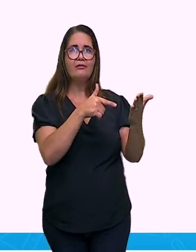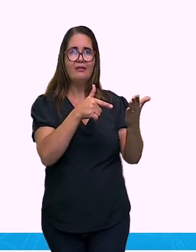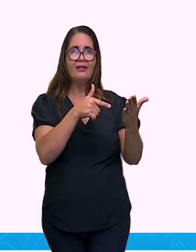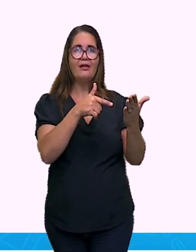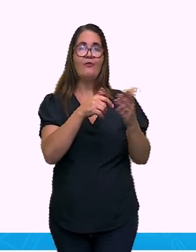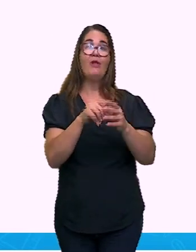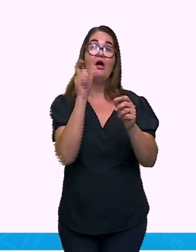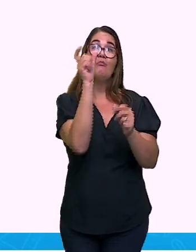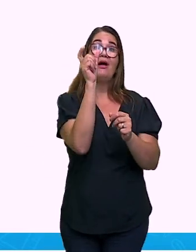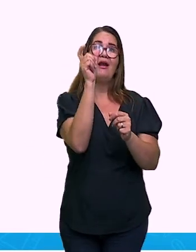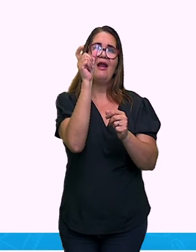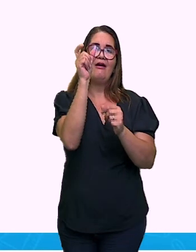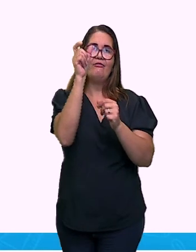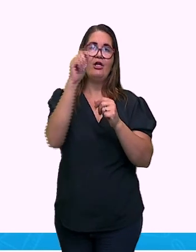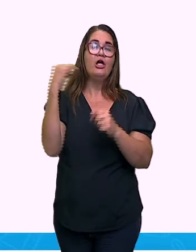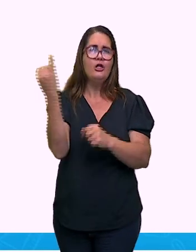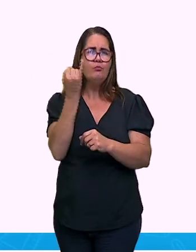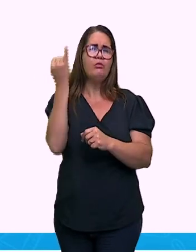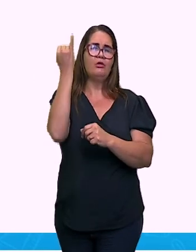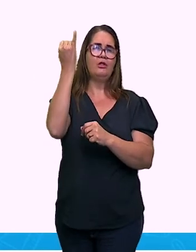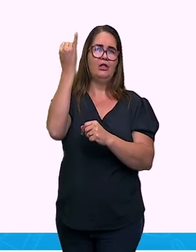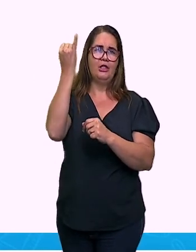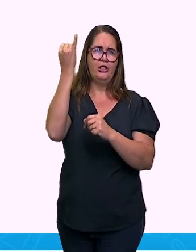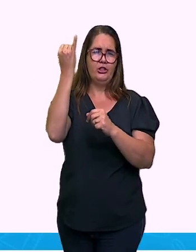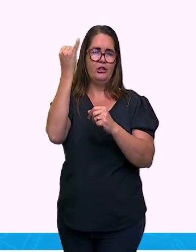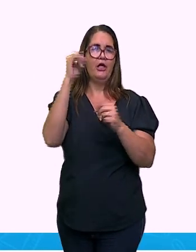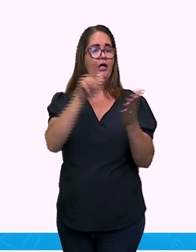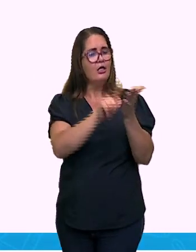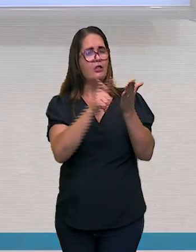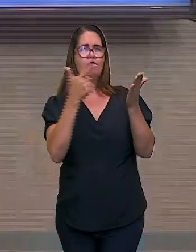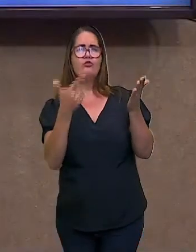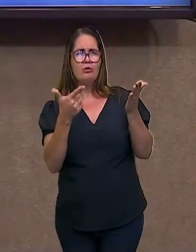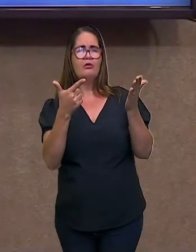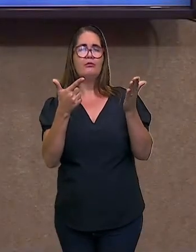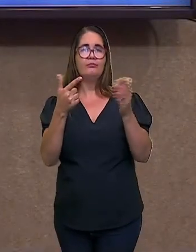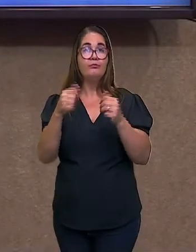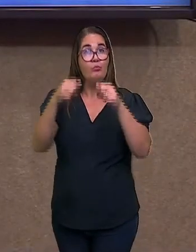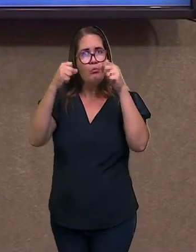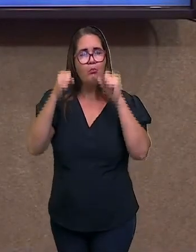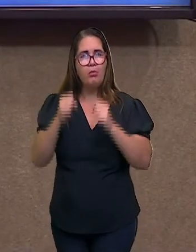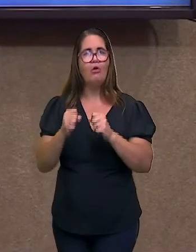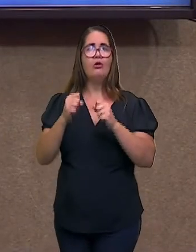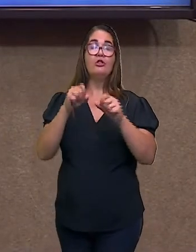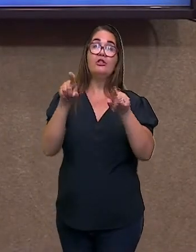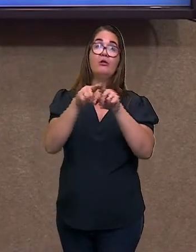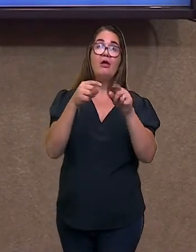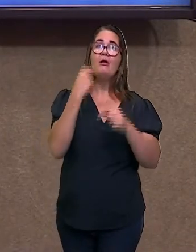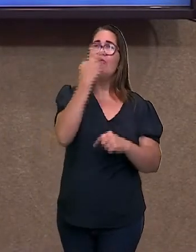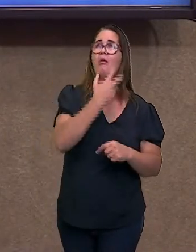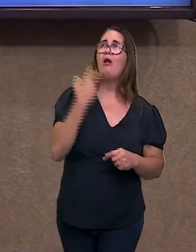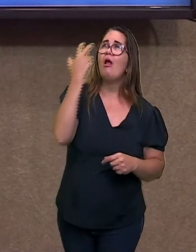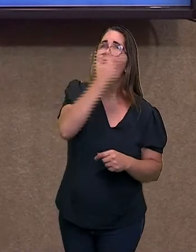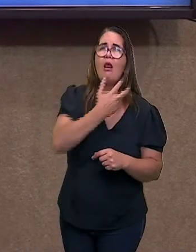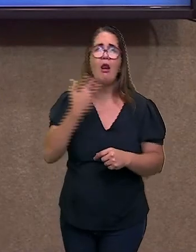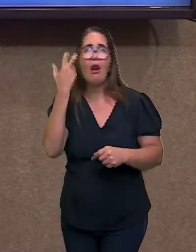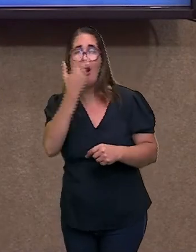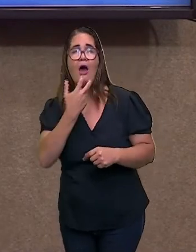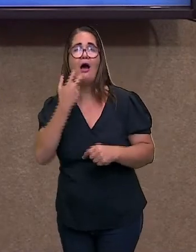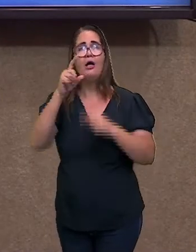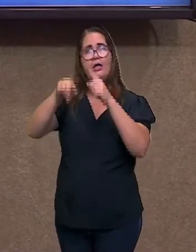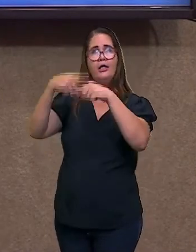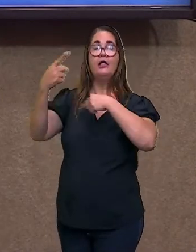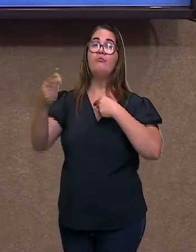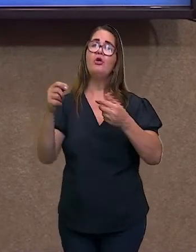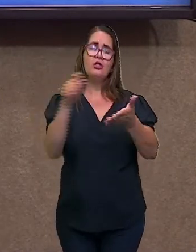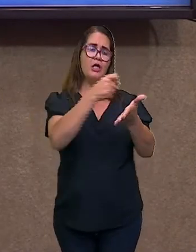conteúdo da reportagem, que pode ter sido feita oralmente e depois transcrita, tá